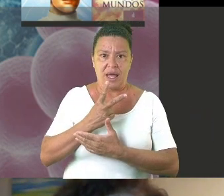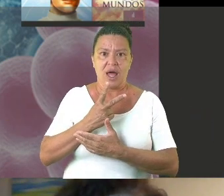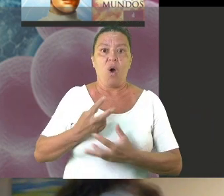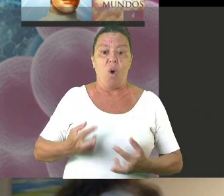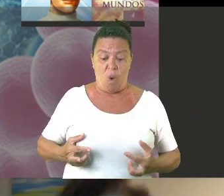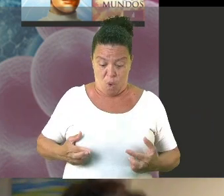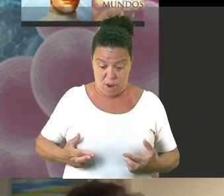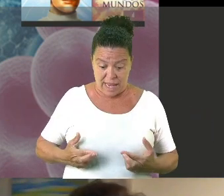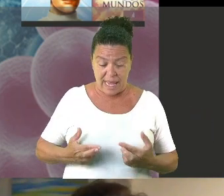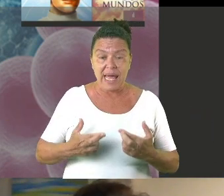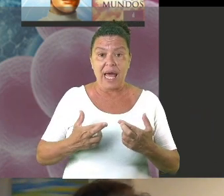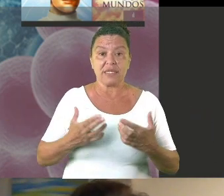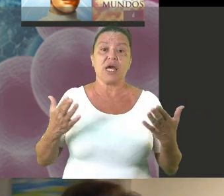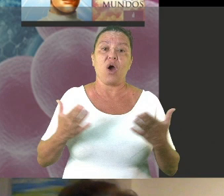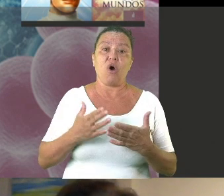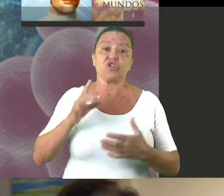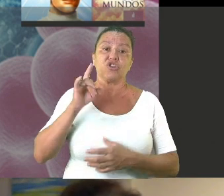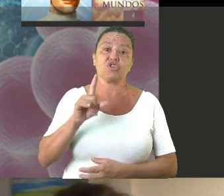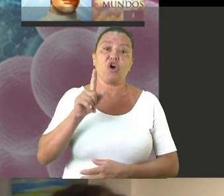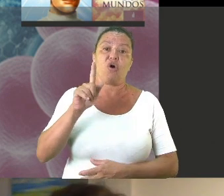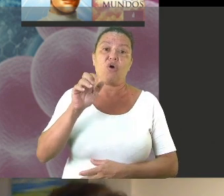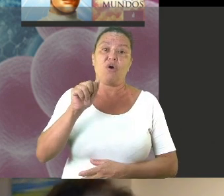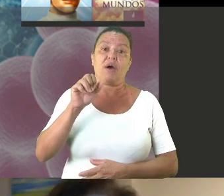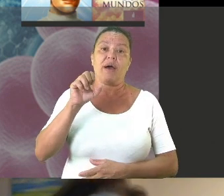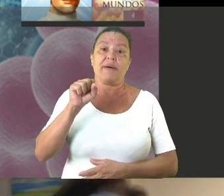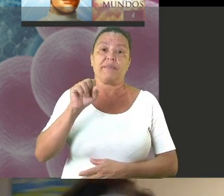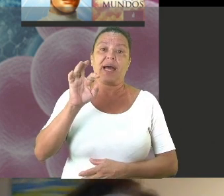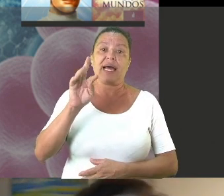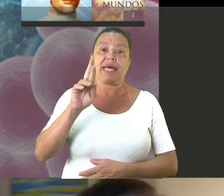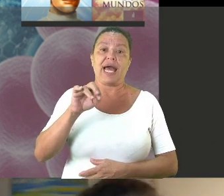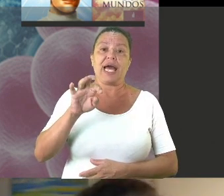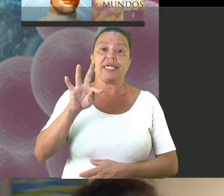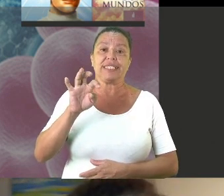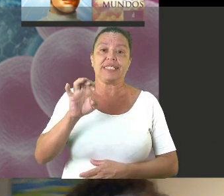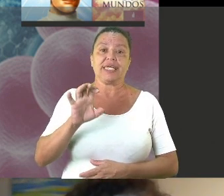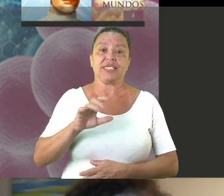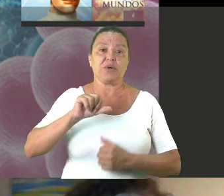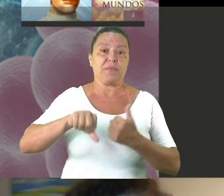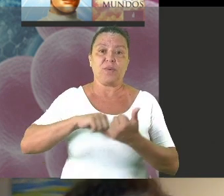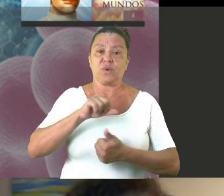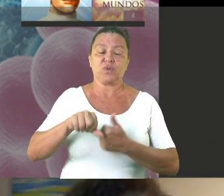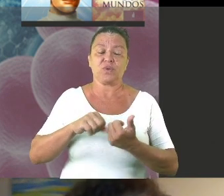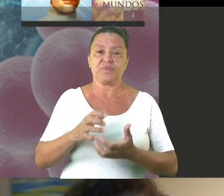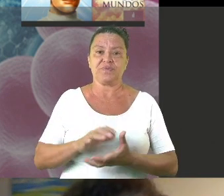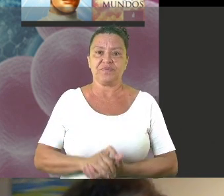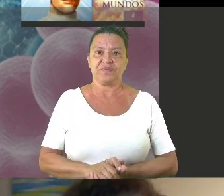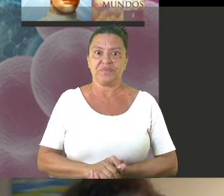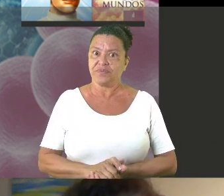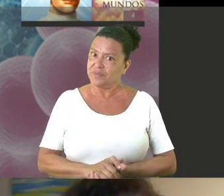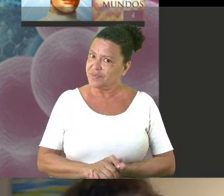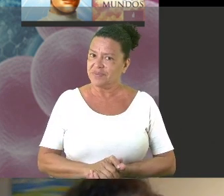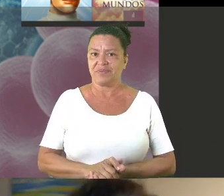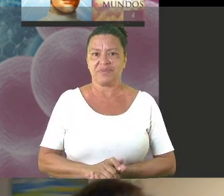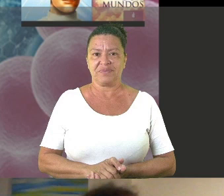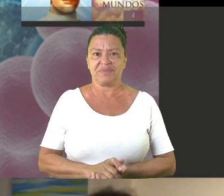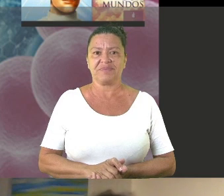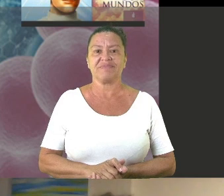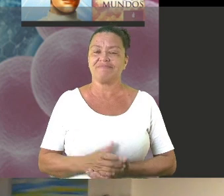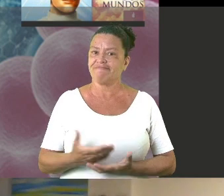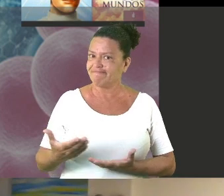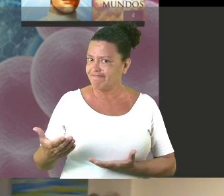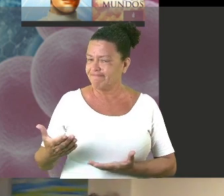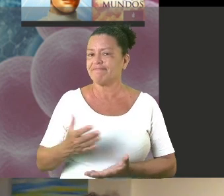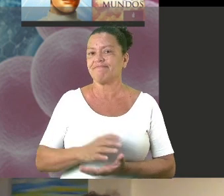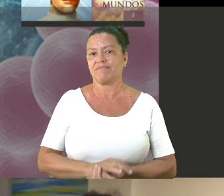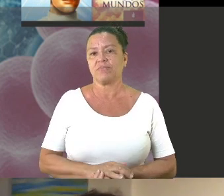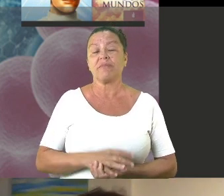estômago, hoje está minimizado e transformado numa gastrite. Então,